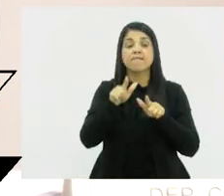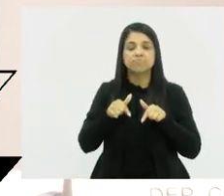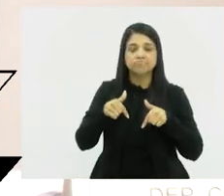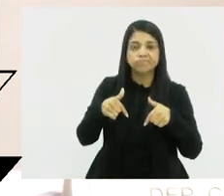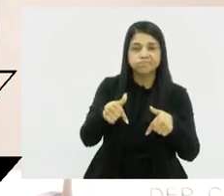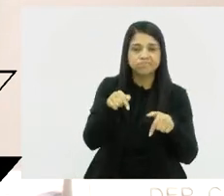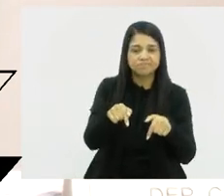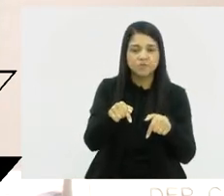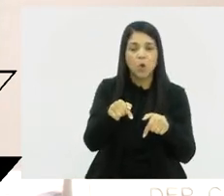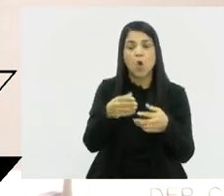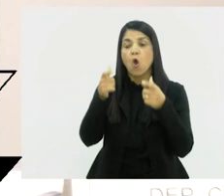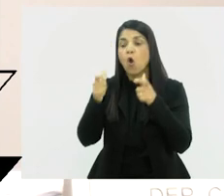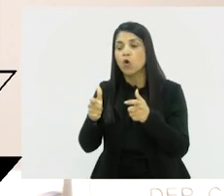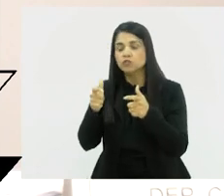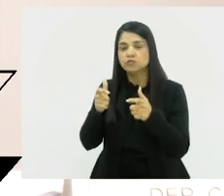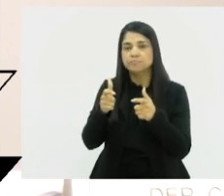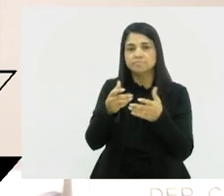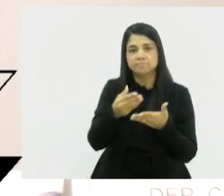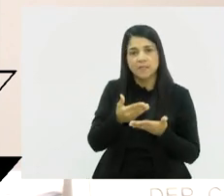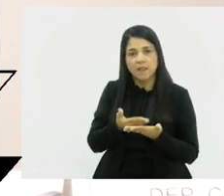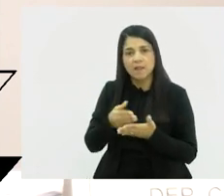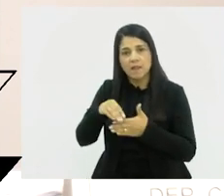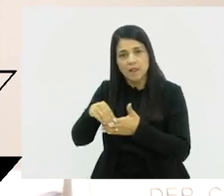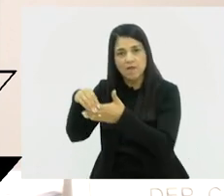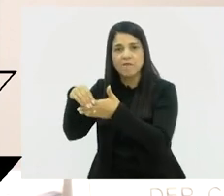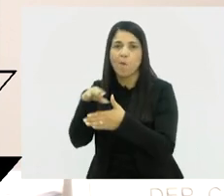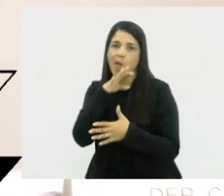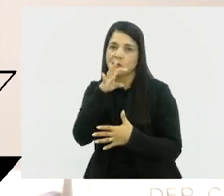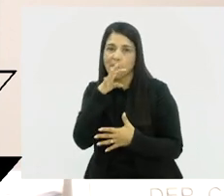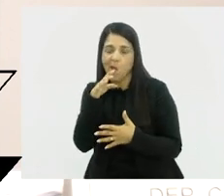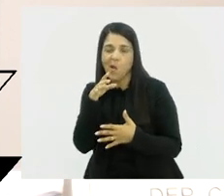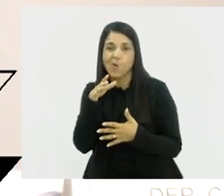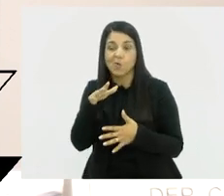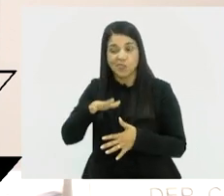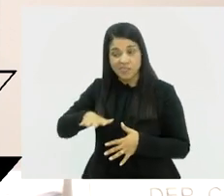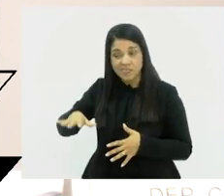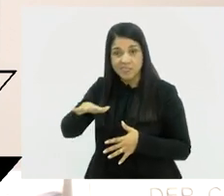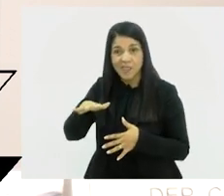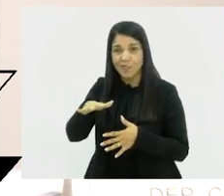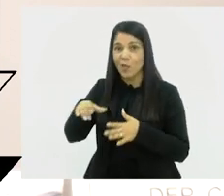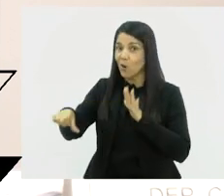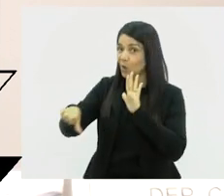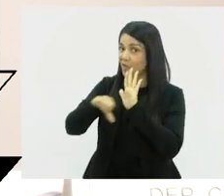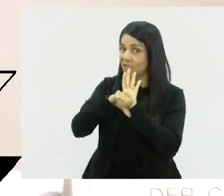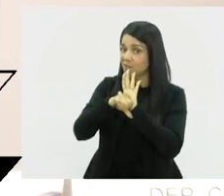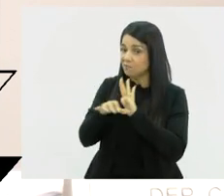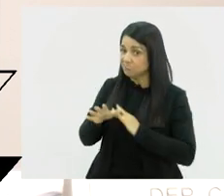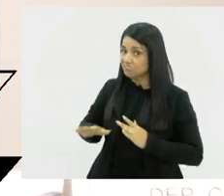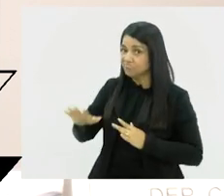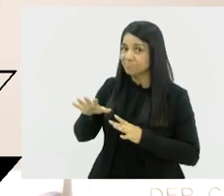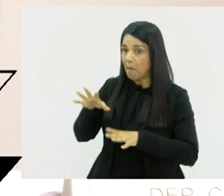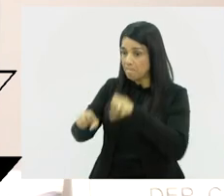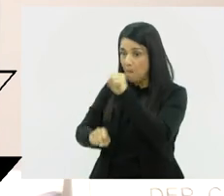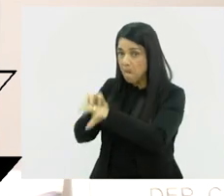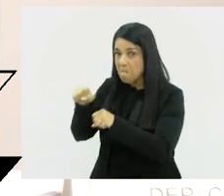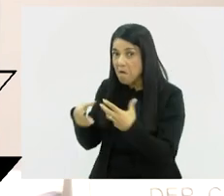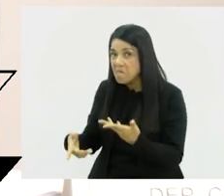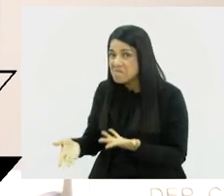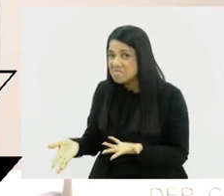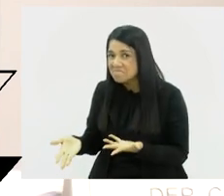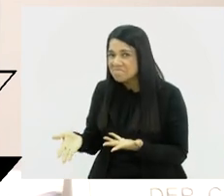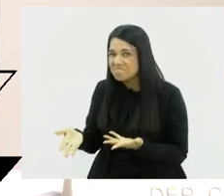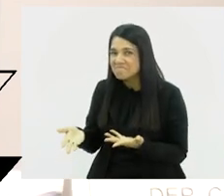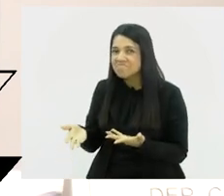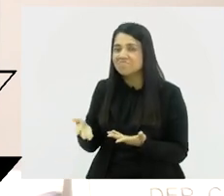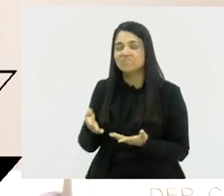levar várias coisas, territórios dominados pelo crime, nada do que Vossa